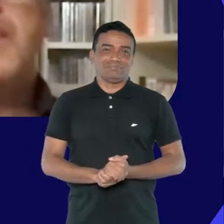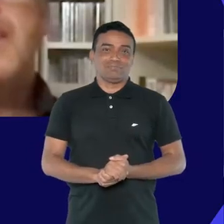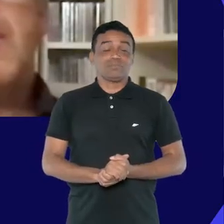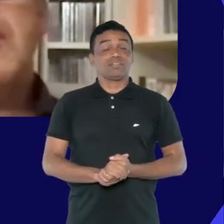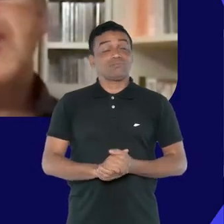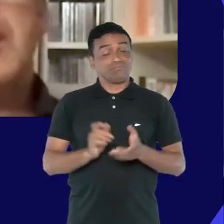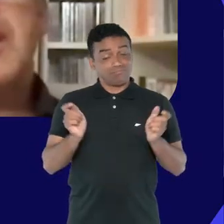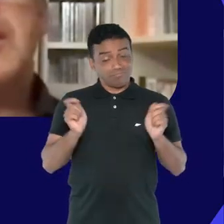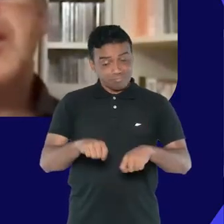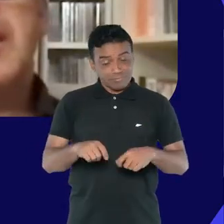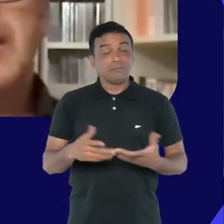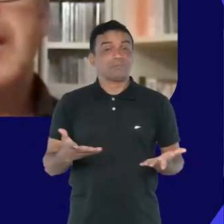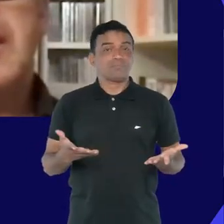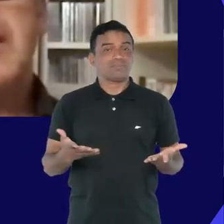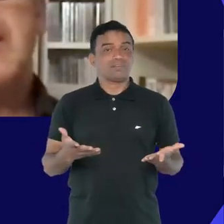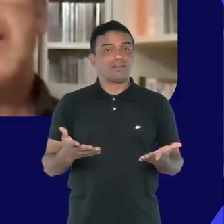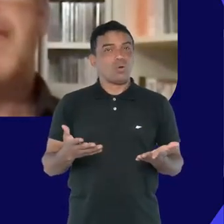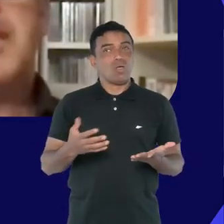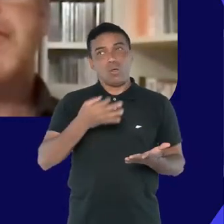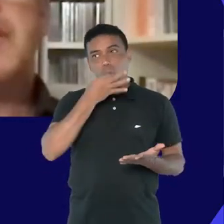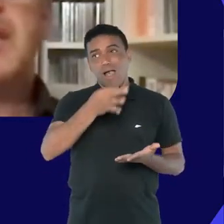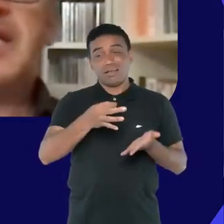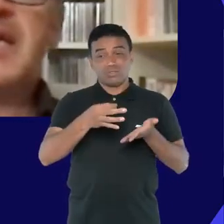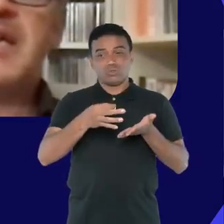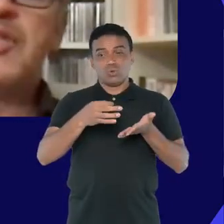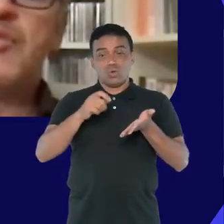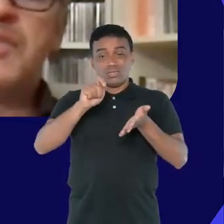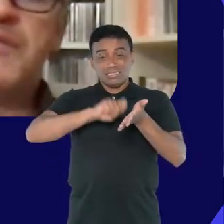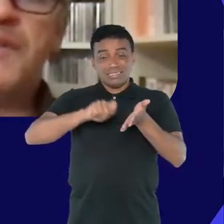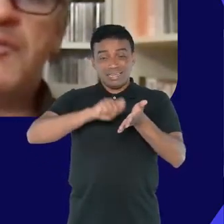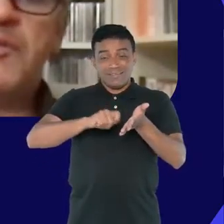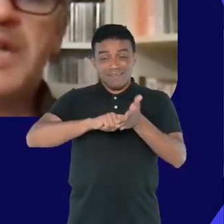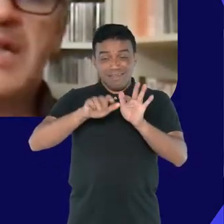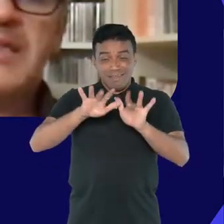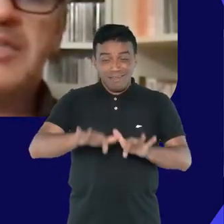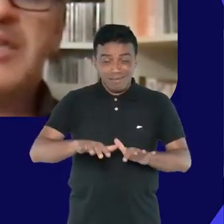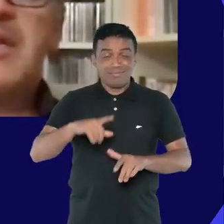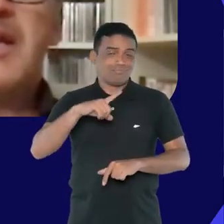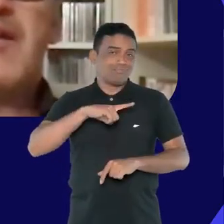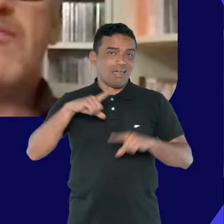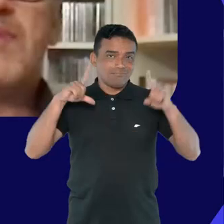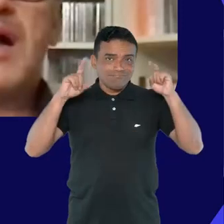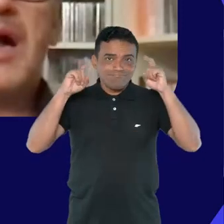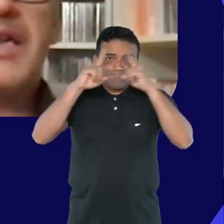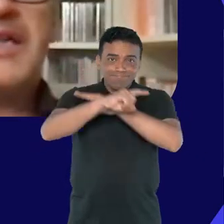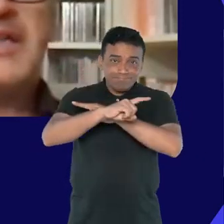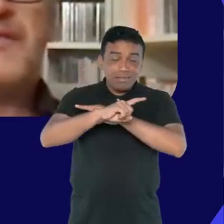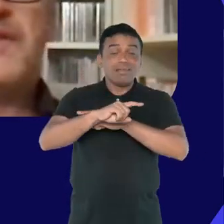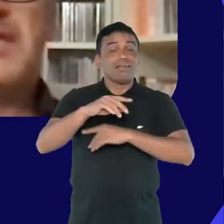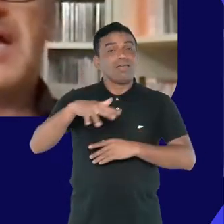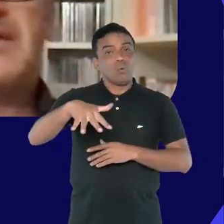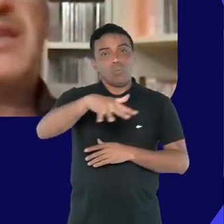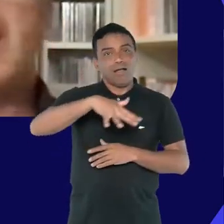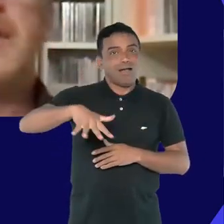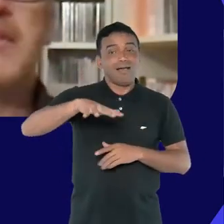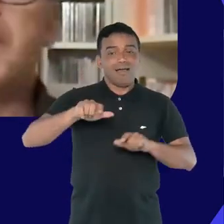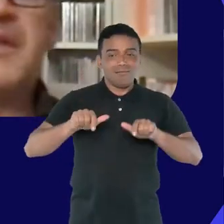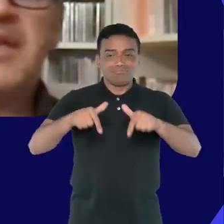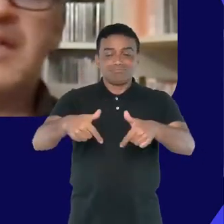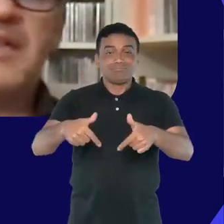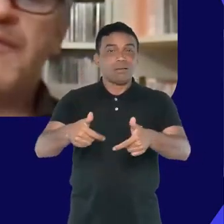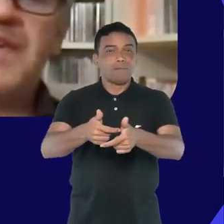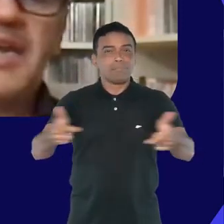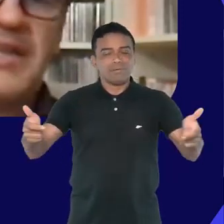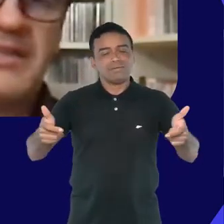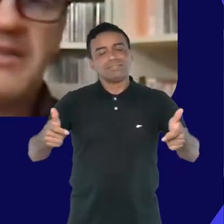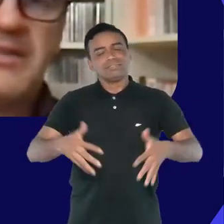E por isso eu acho que a escrita, mesmo que tenha as suas dificuldades, é uma área de atividade